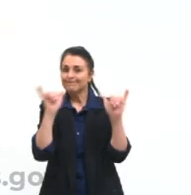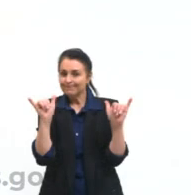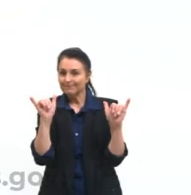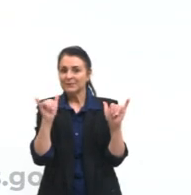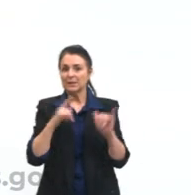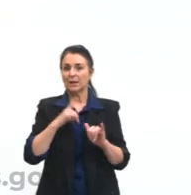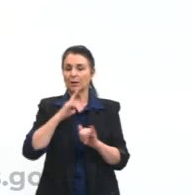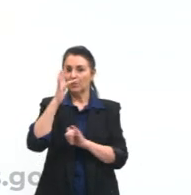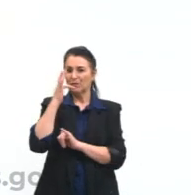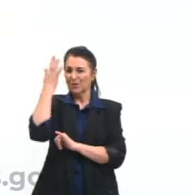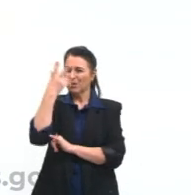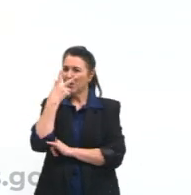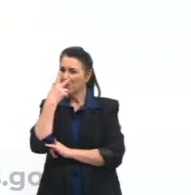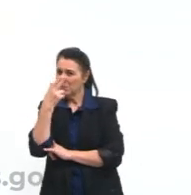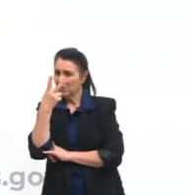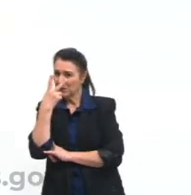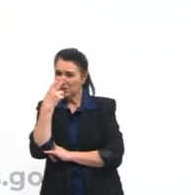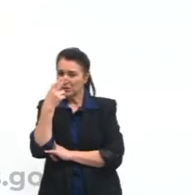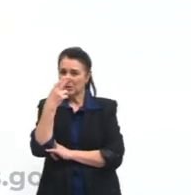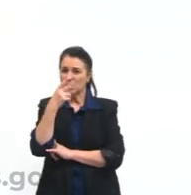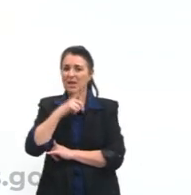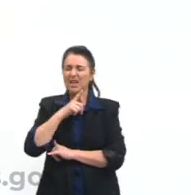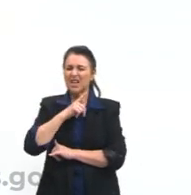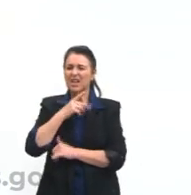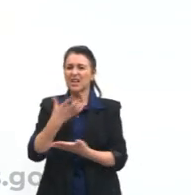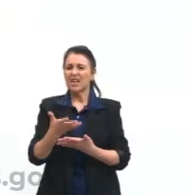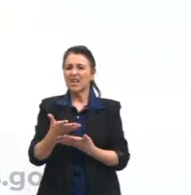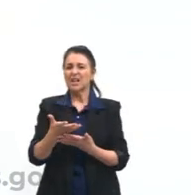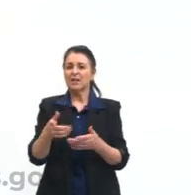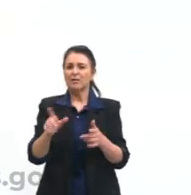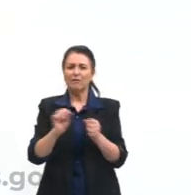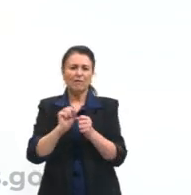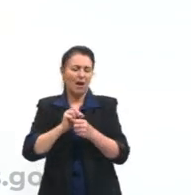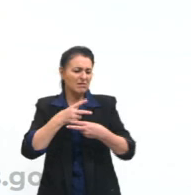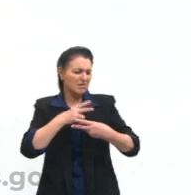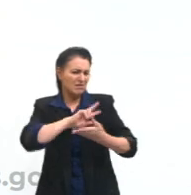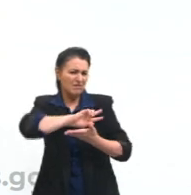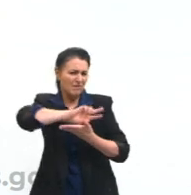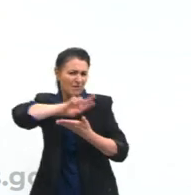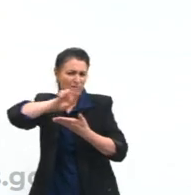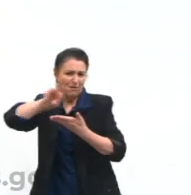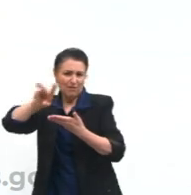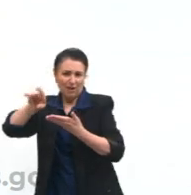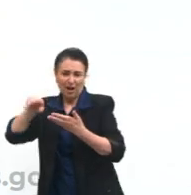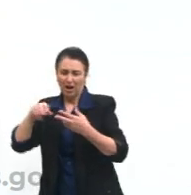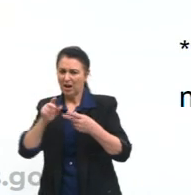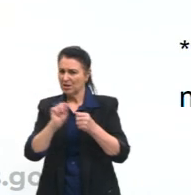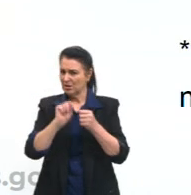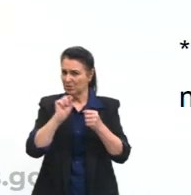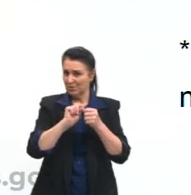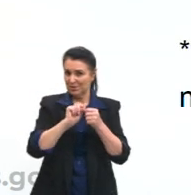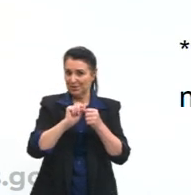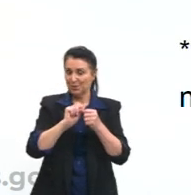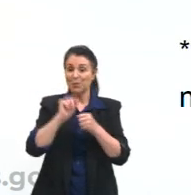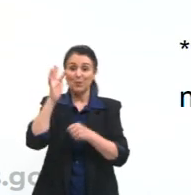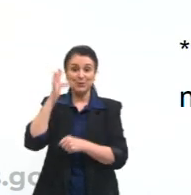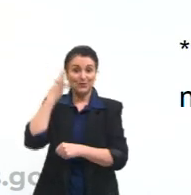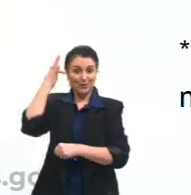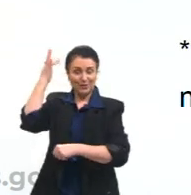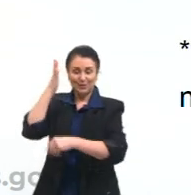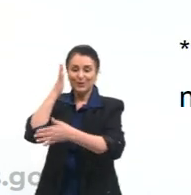parecida nessa muito atléticos eles ele se envolve com várias atividades nossos os nossos filósofos pré-socráticos